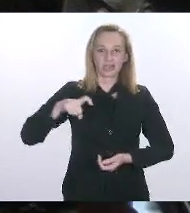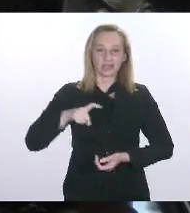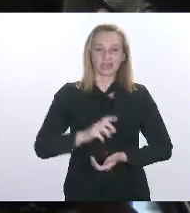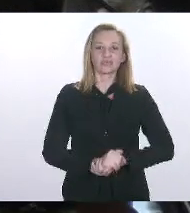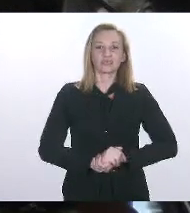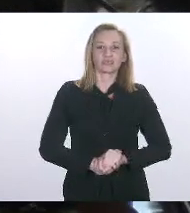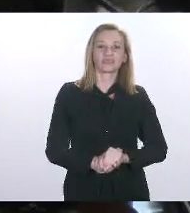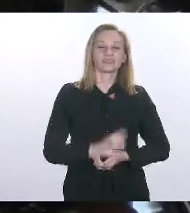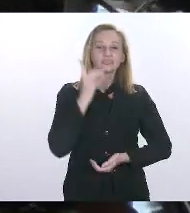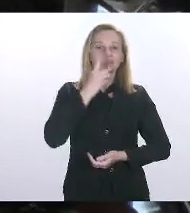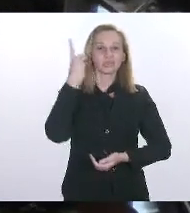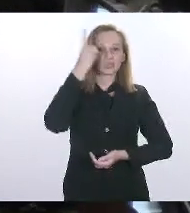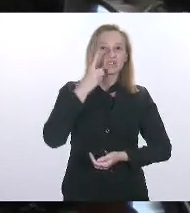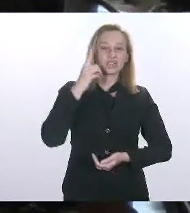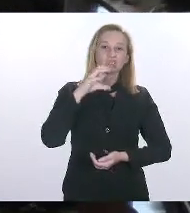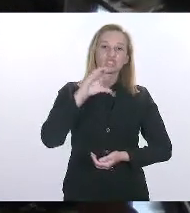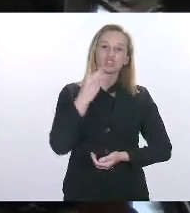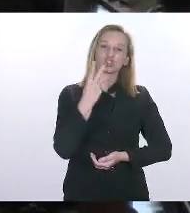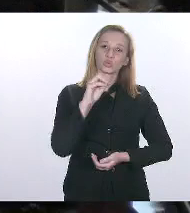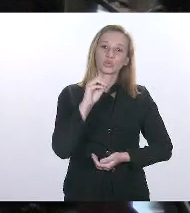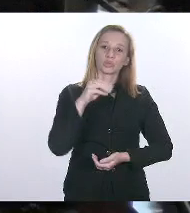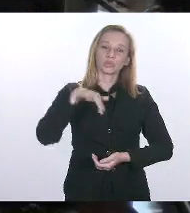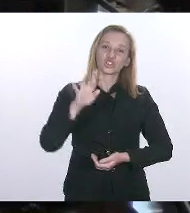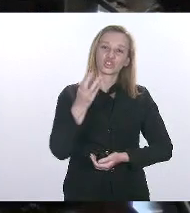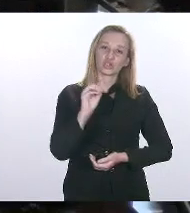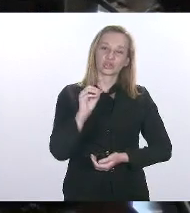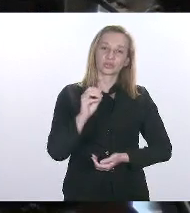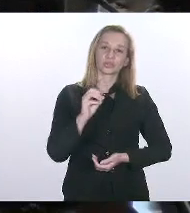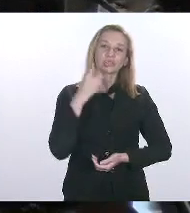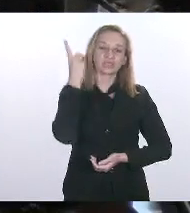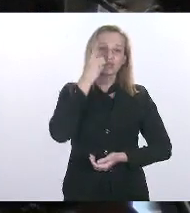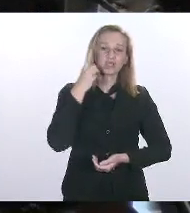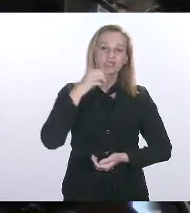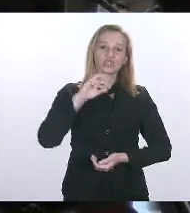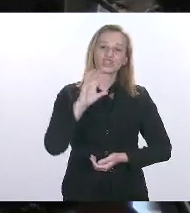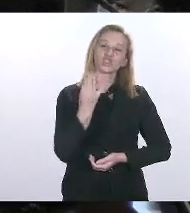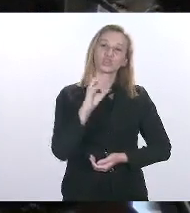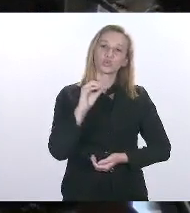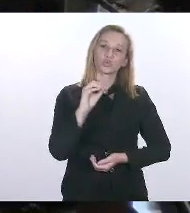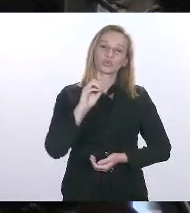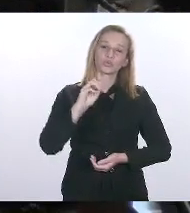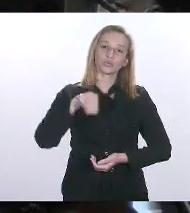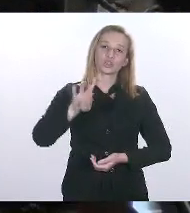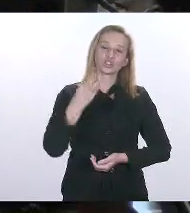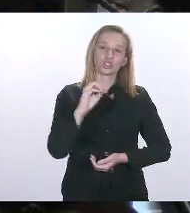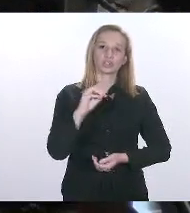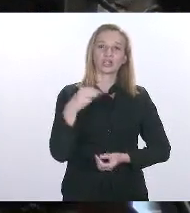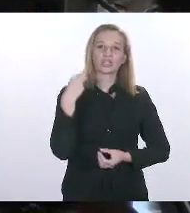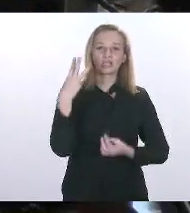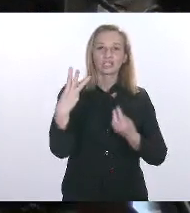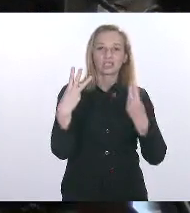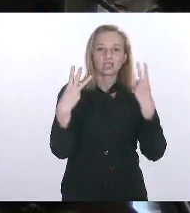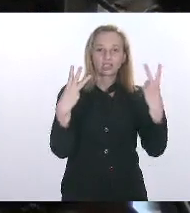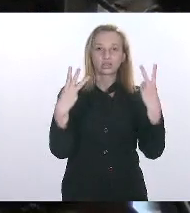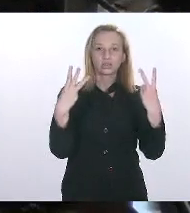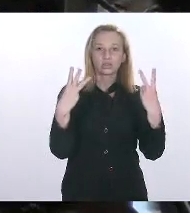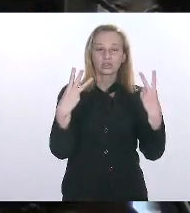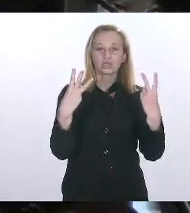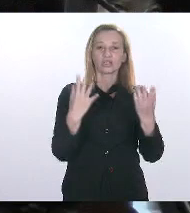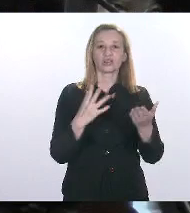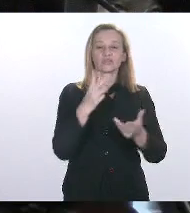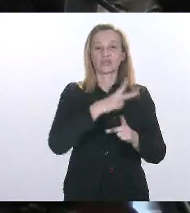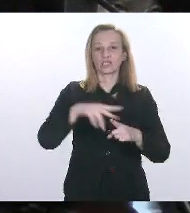Lemos. Deputado Chico Machado. Deputado Chico Machado. 3-2, parecer foi vencedor